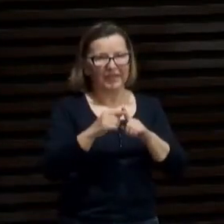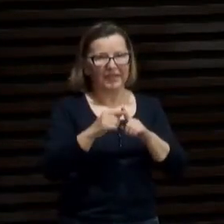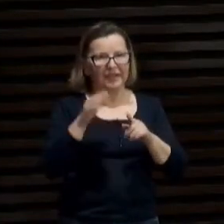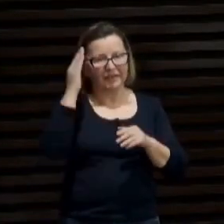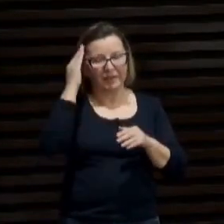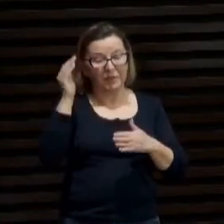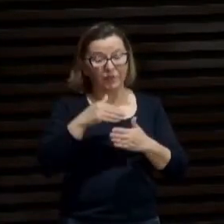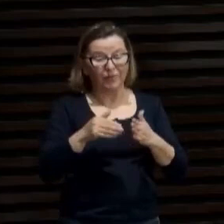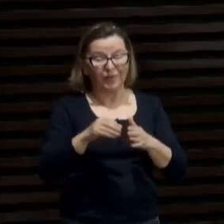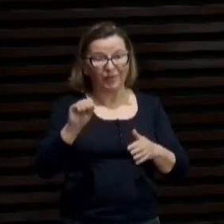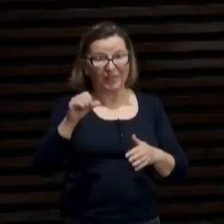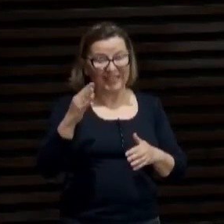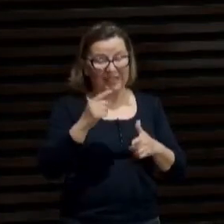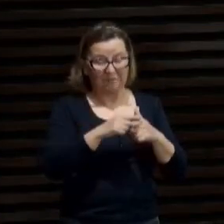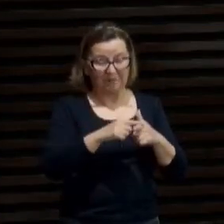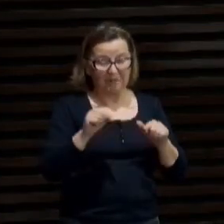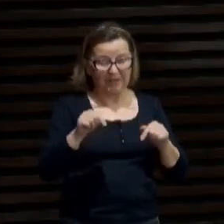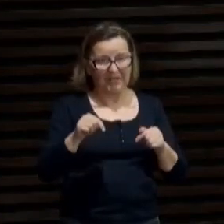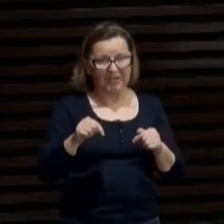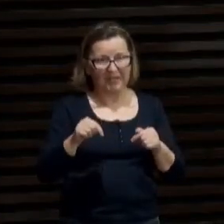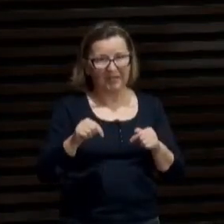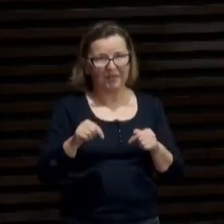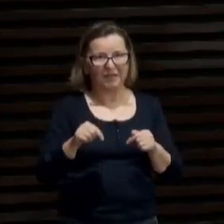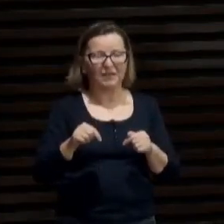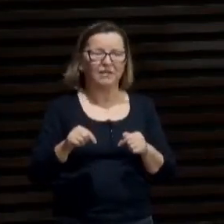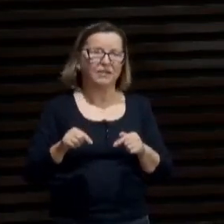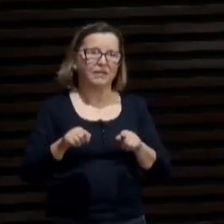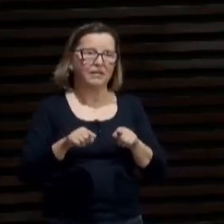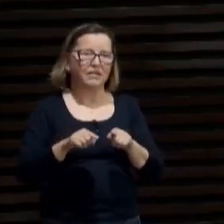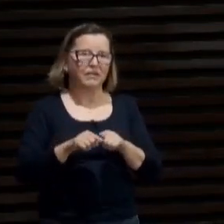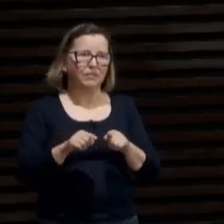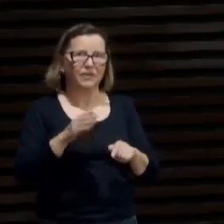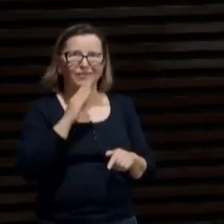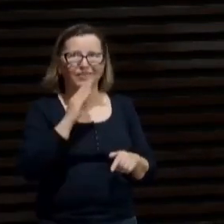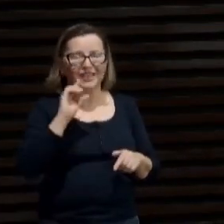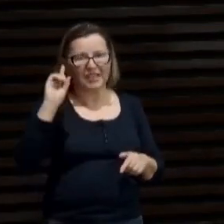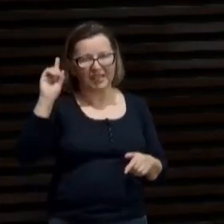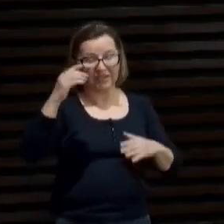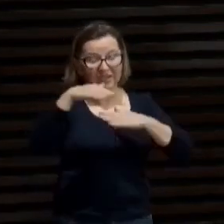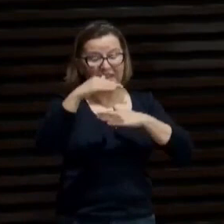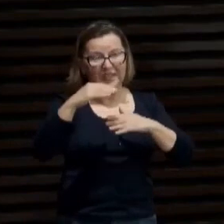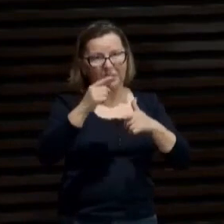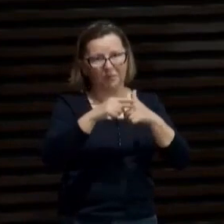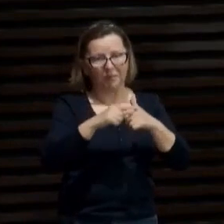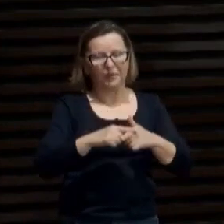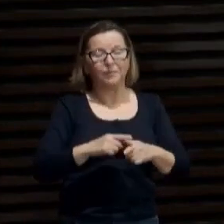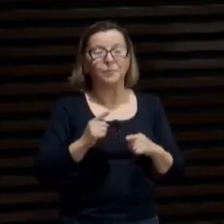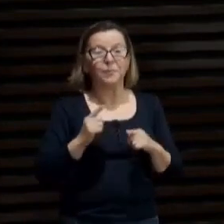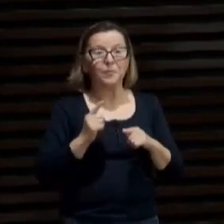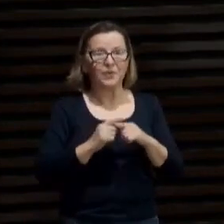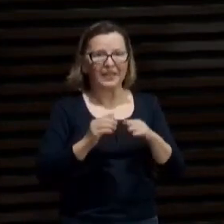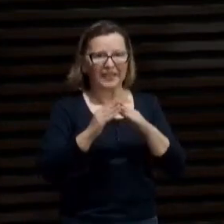que governa acima dos problemas e usa os problemas para a sua glória. Porque a igreja está enchendo a